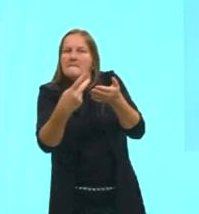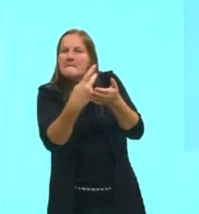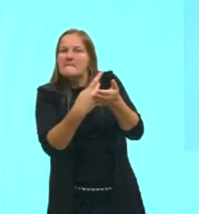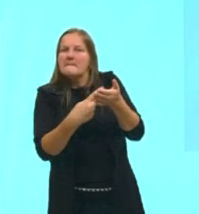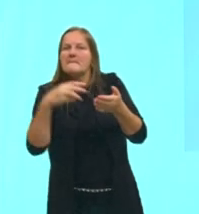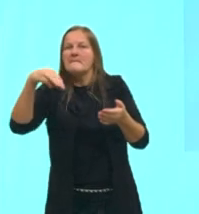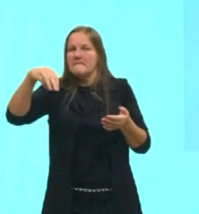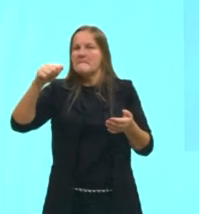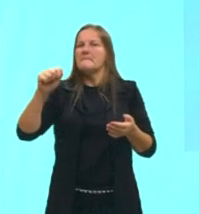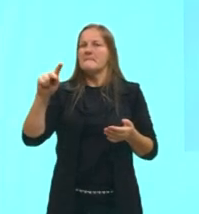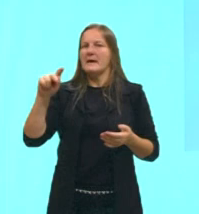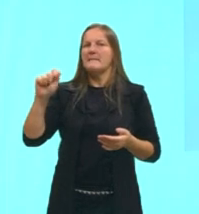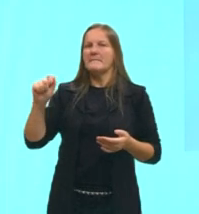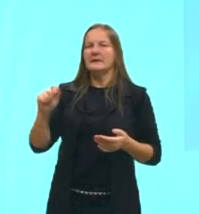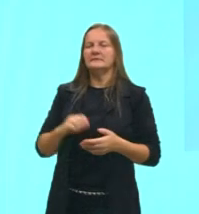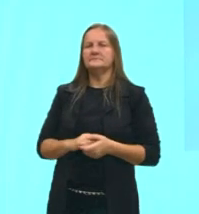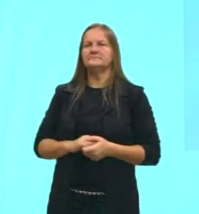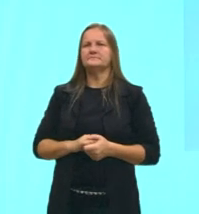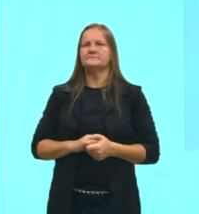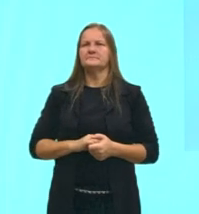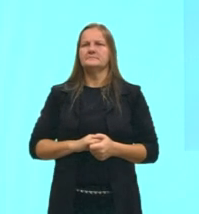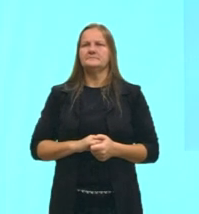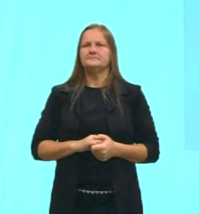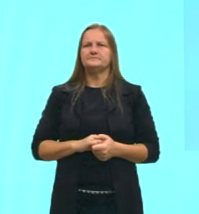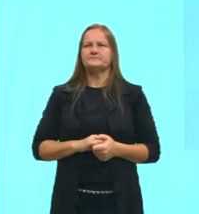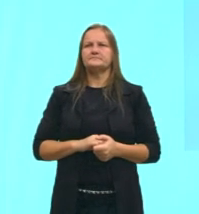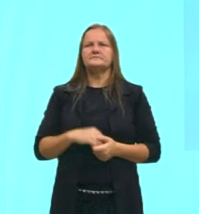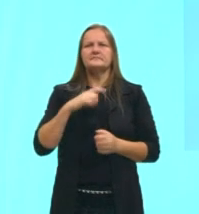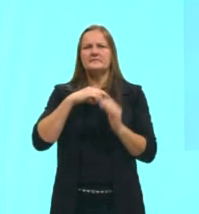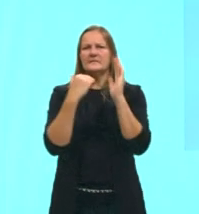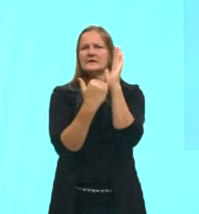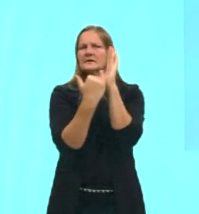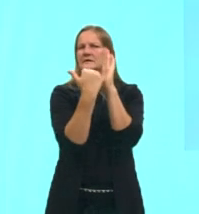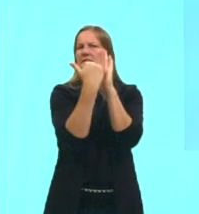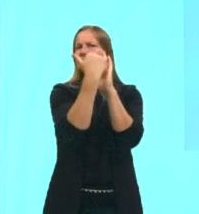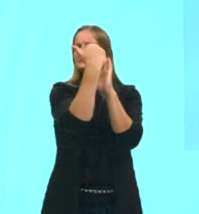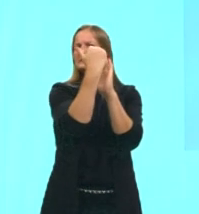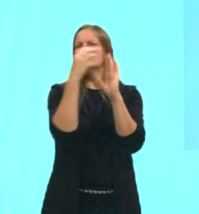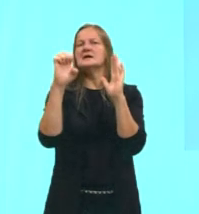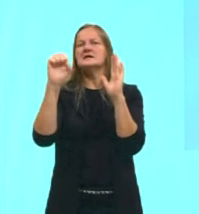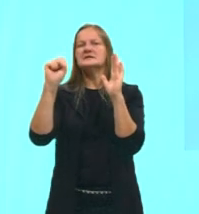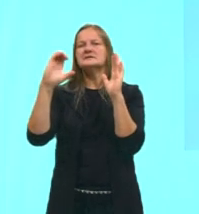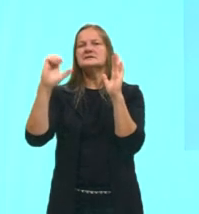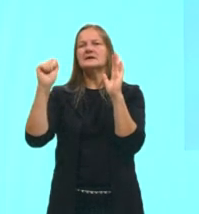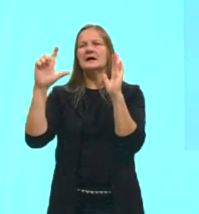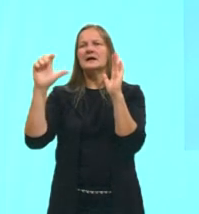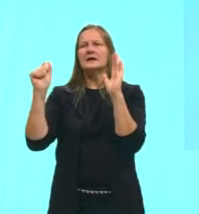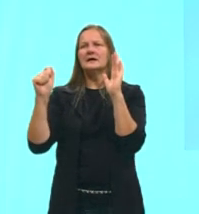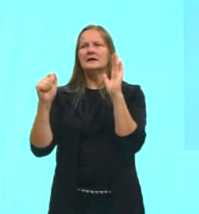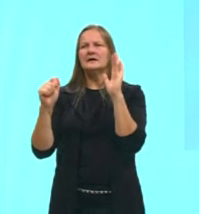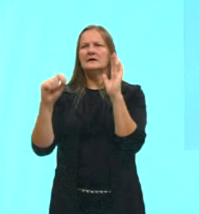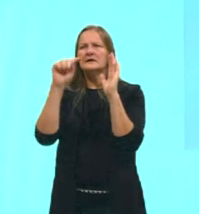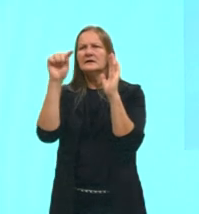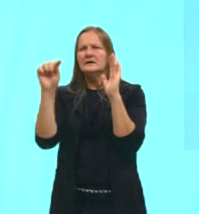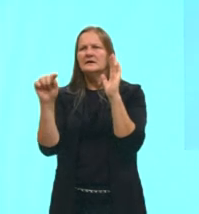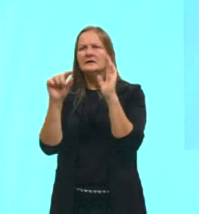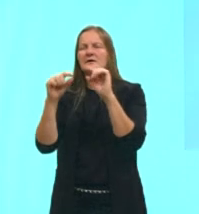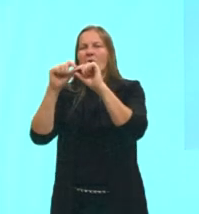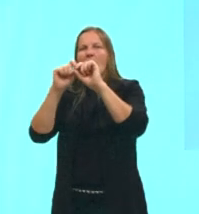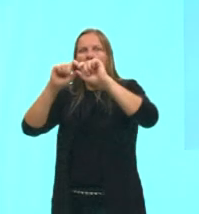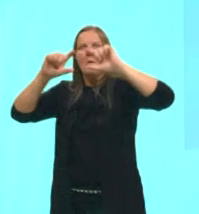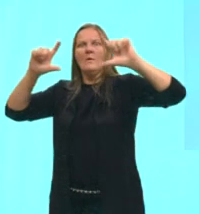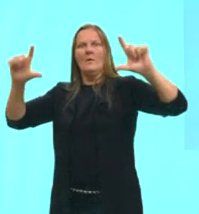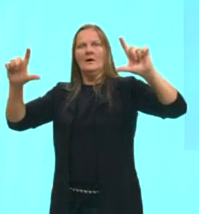apareceu Ó né na escala certo então quê que isso quer dizer que essa Barrinha equivale a